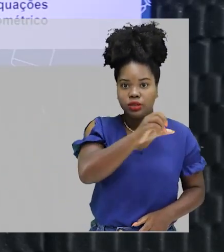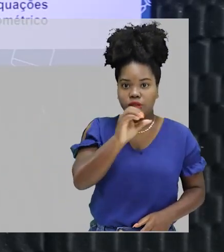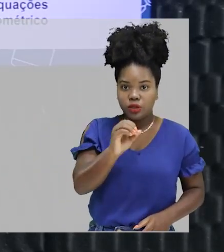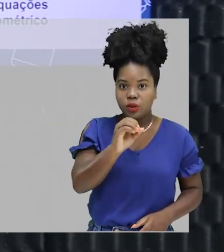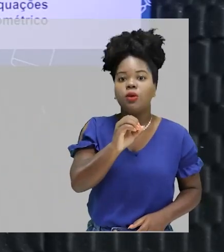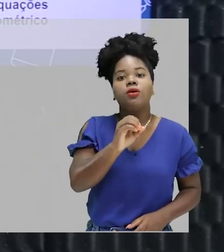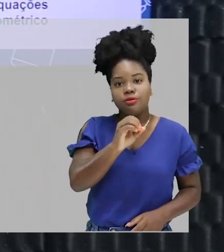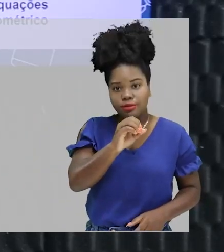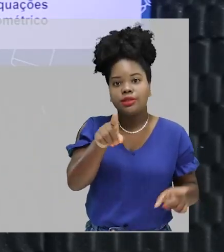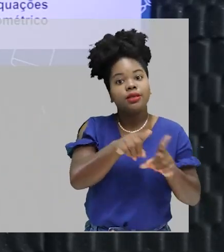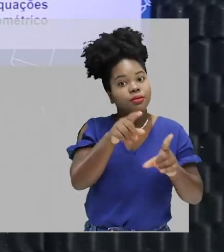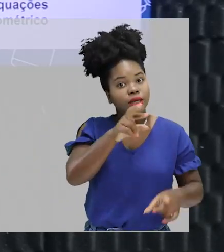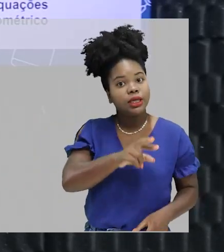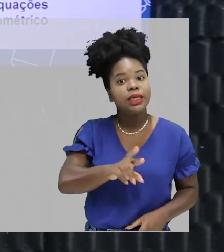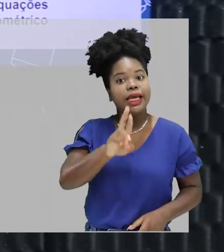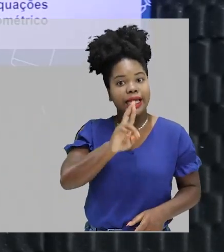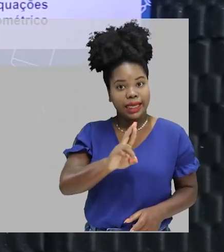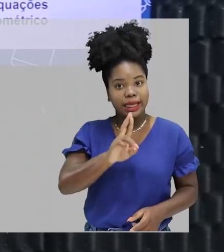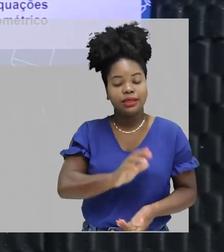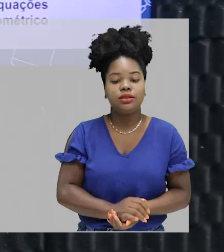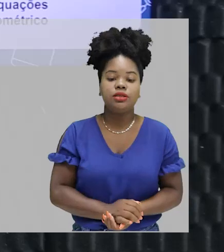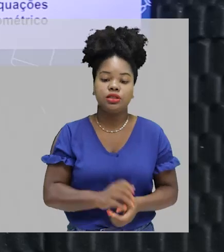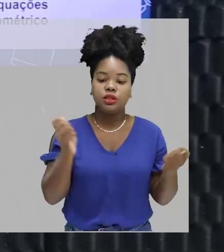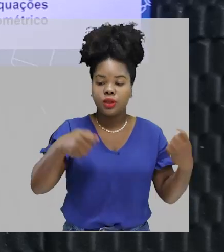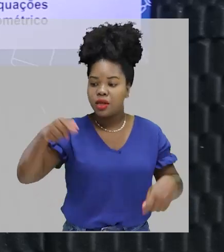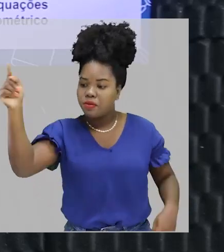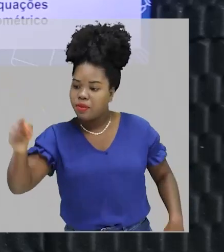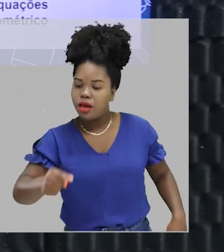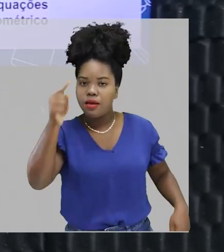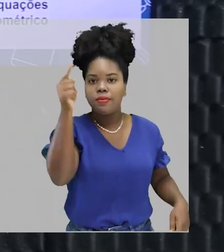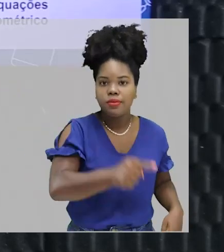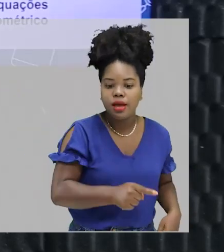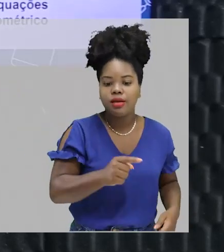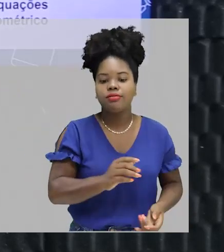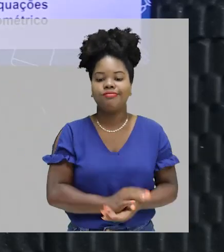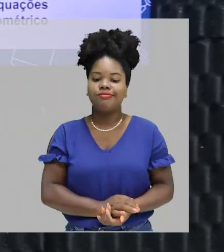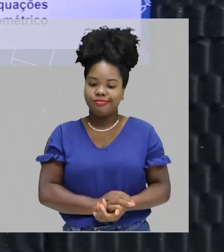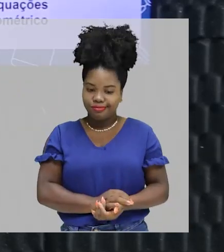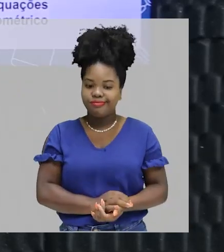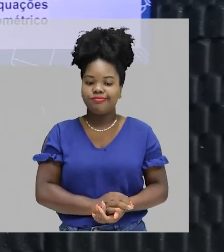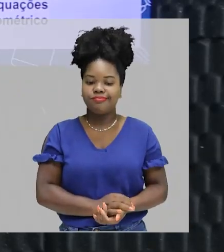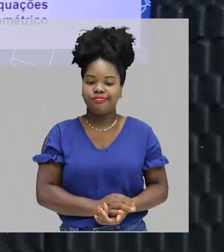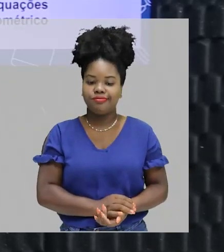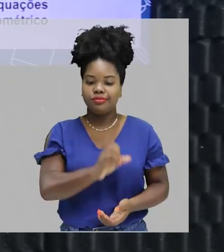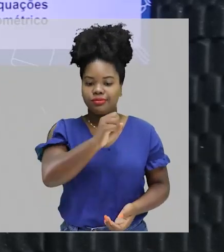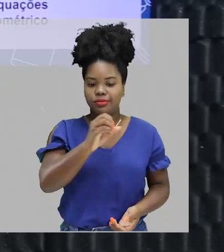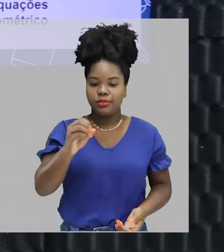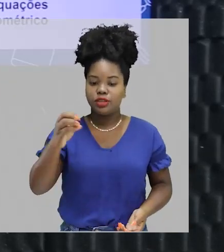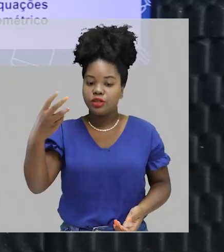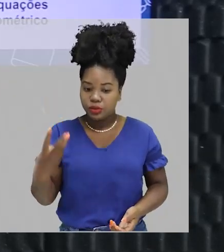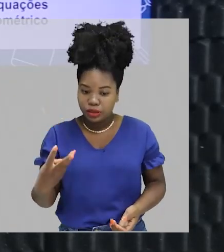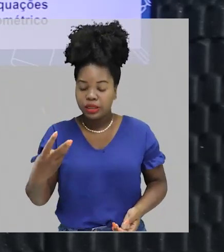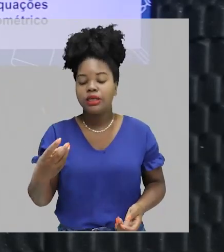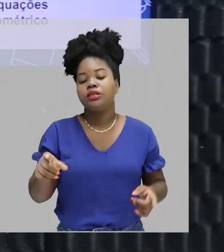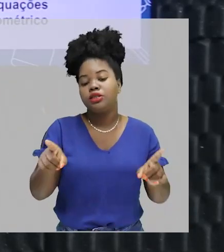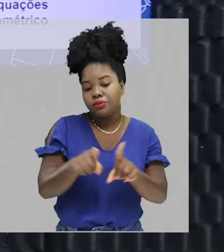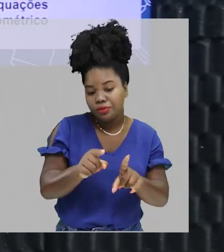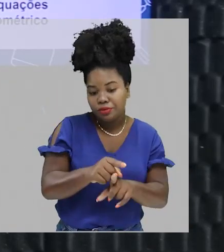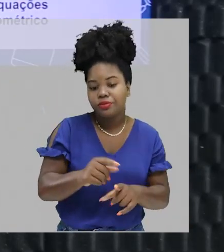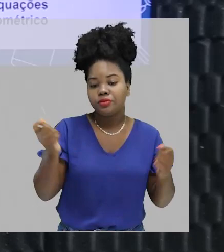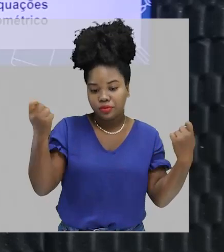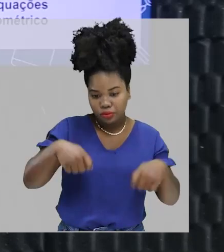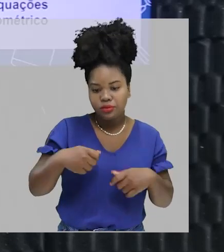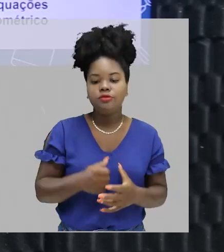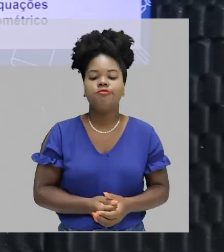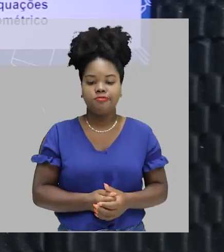Outra substância que eu consigo eliminar é o SO3, porque ele aparece no produto, na quantidade de 1, e